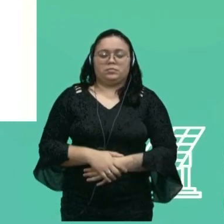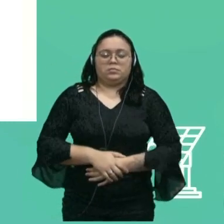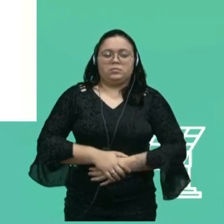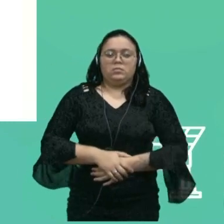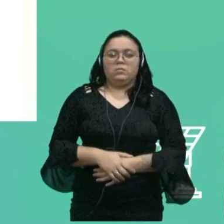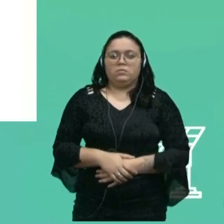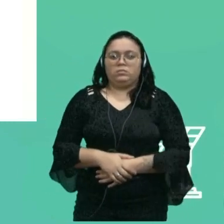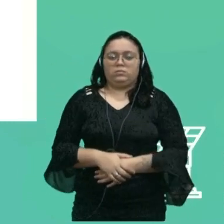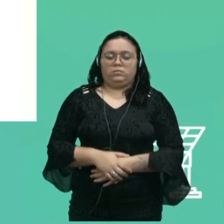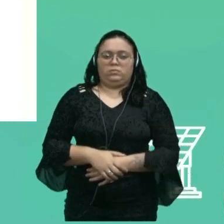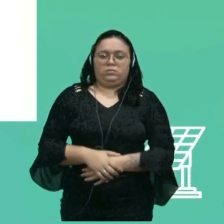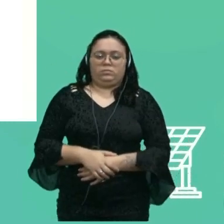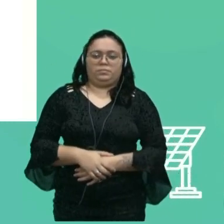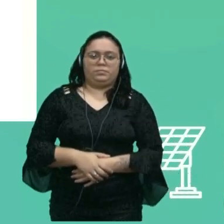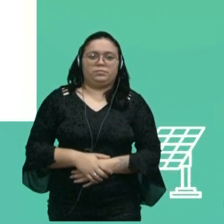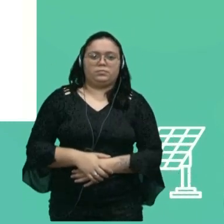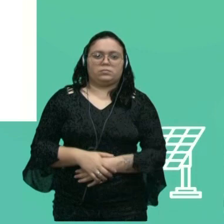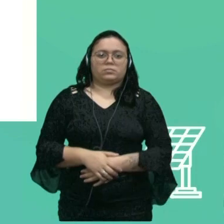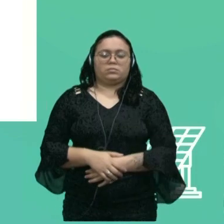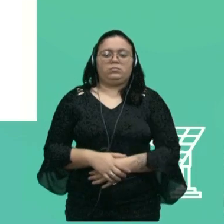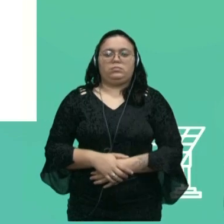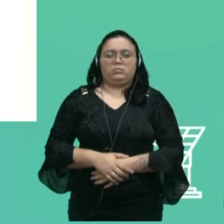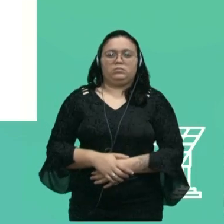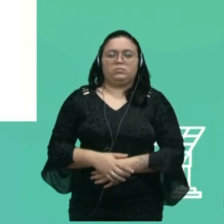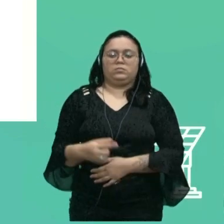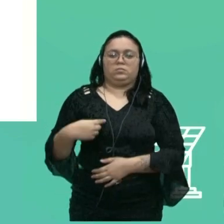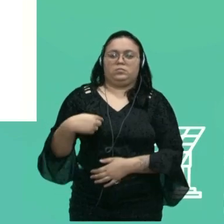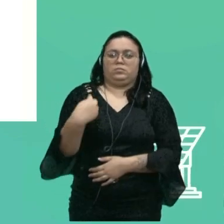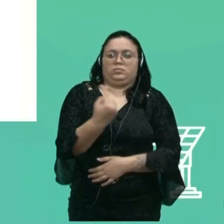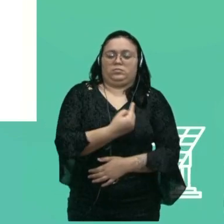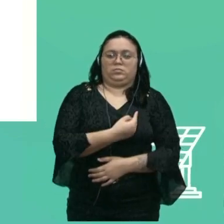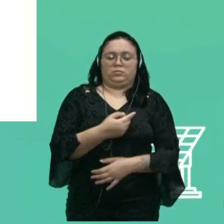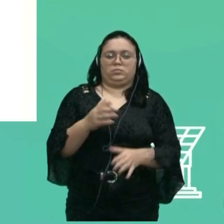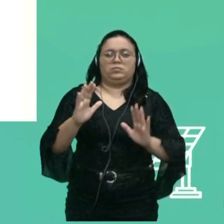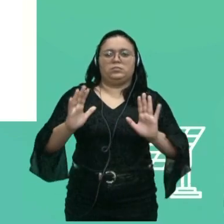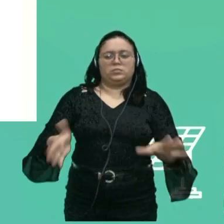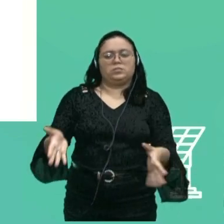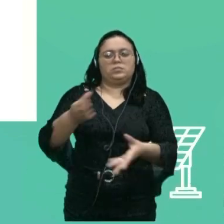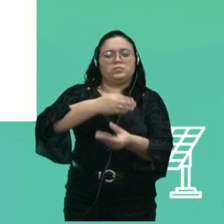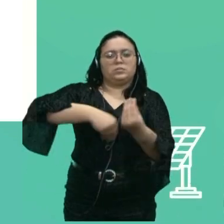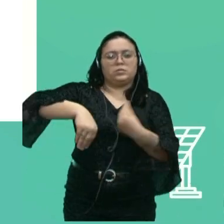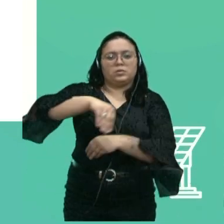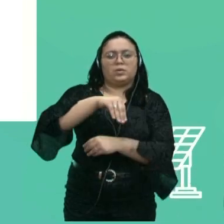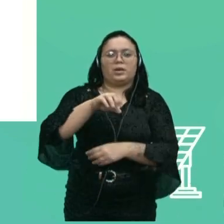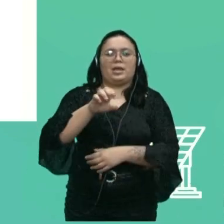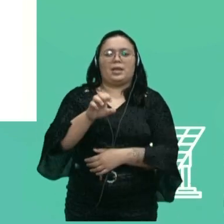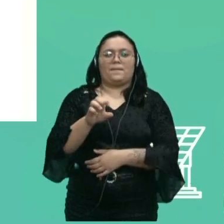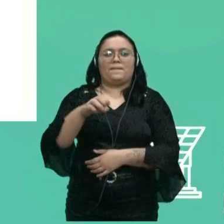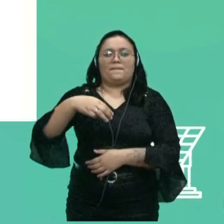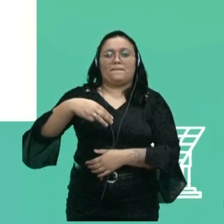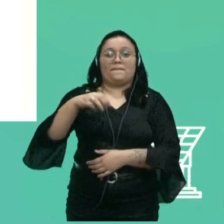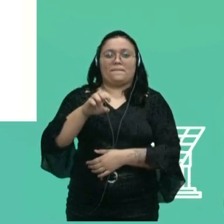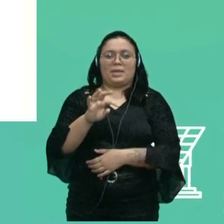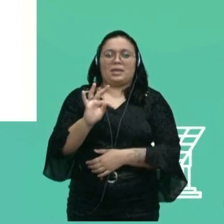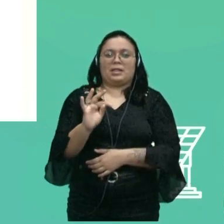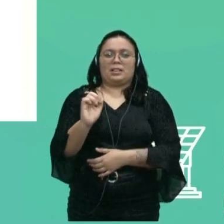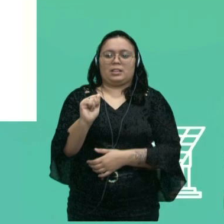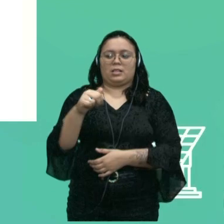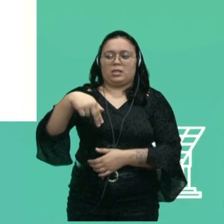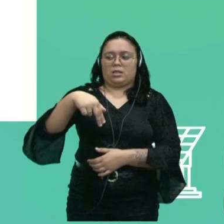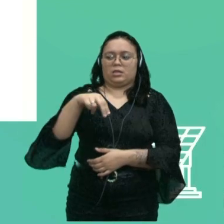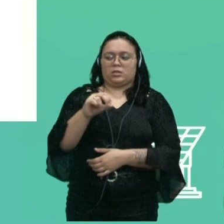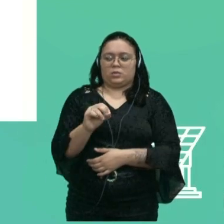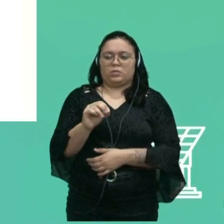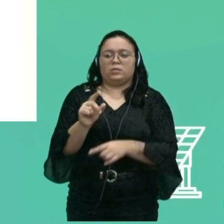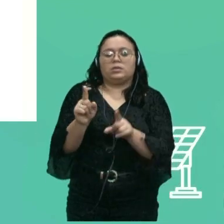No sistema Cegás, nós temos hoje já a mistura de biometano, que torna as características da companhia ainda